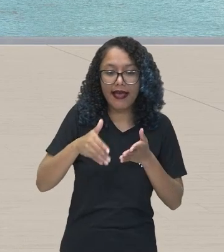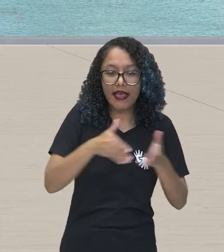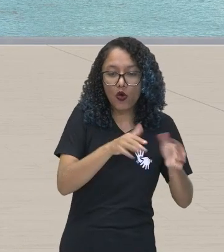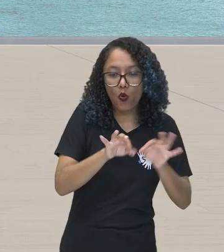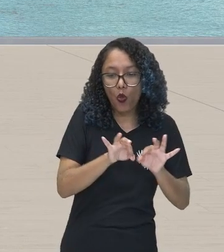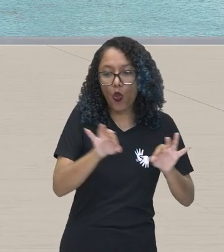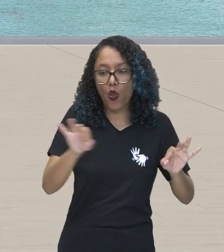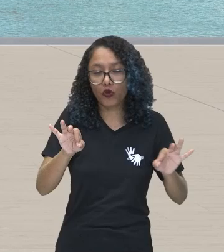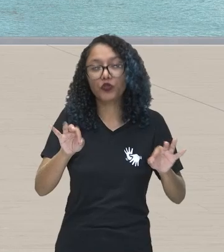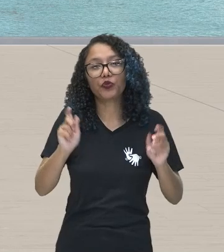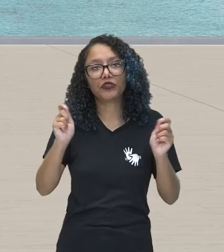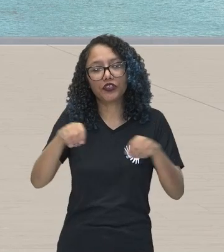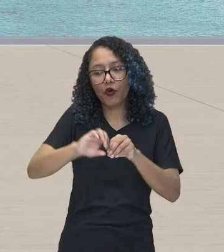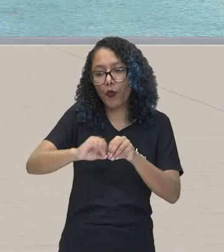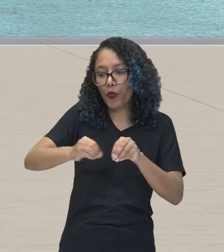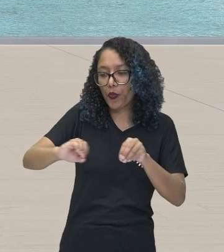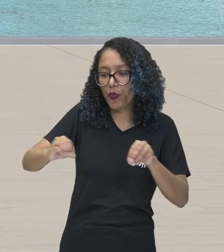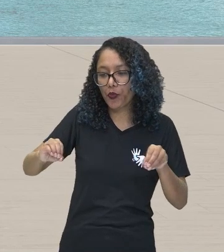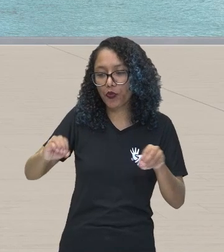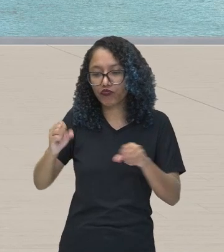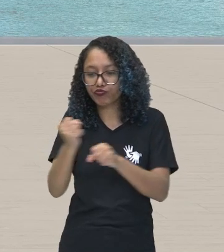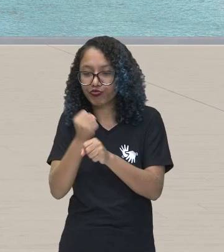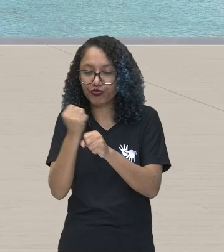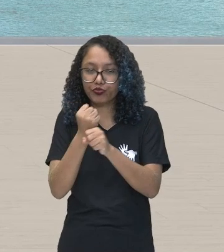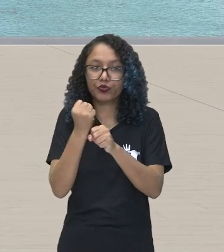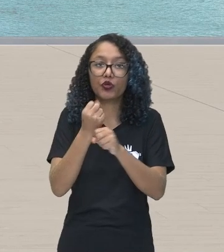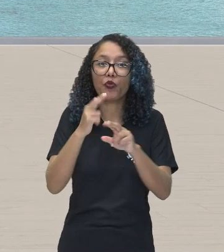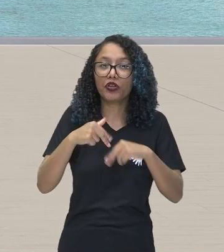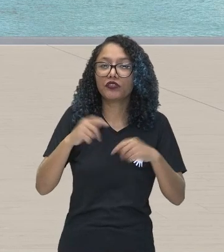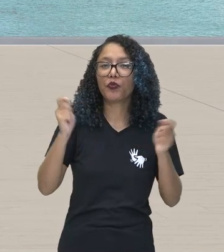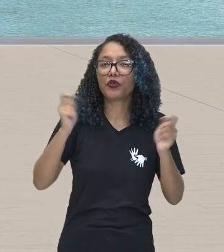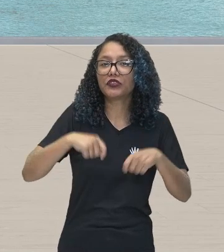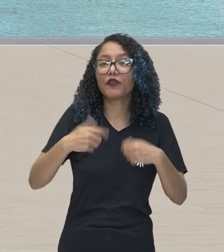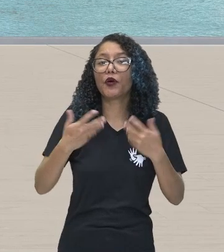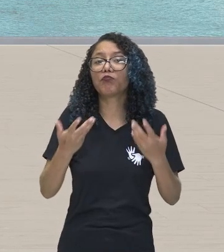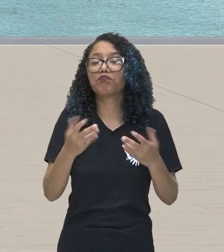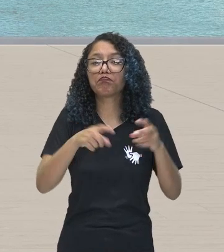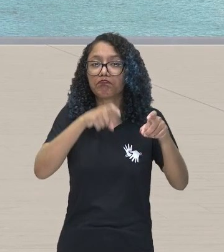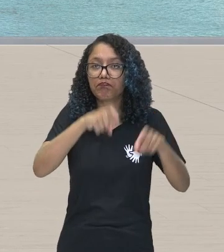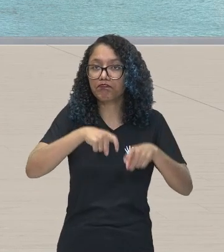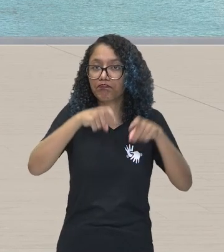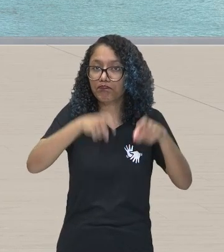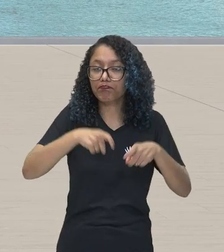acabou permitindo atividades de agricultura e também